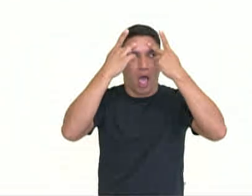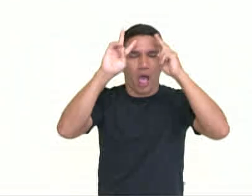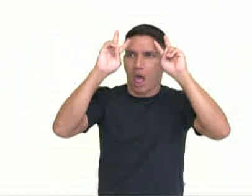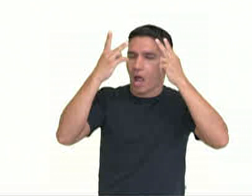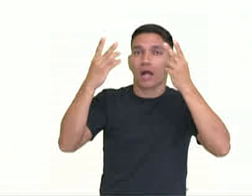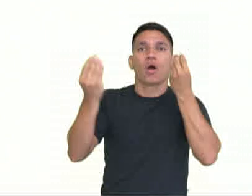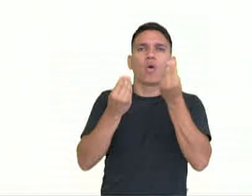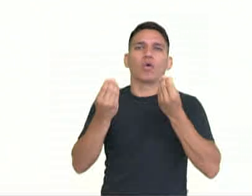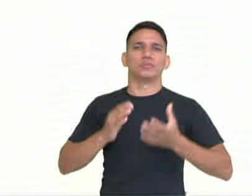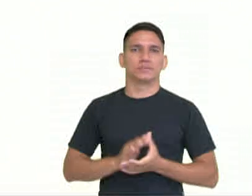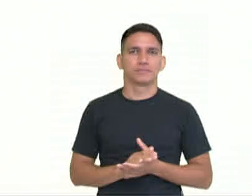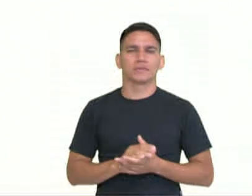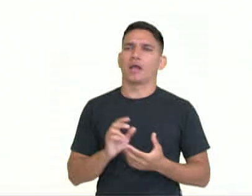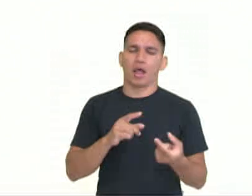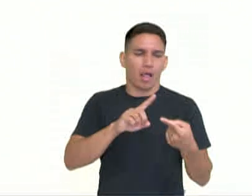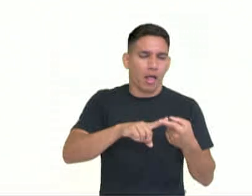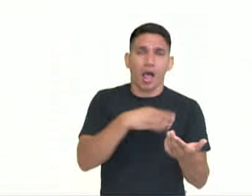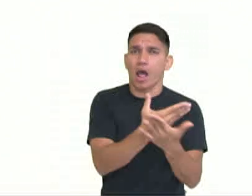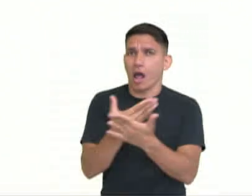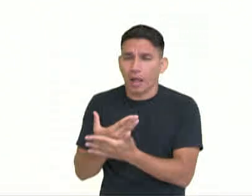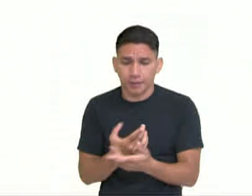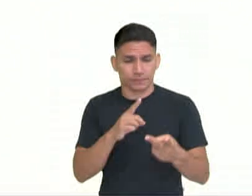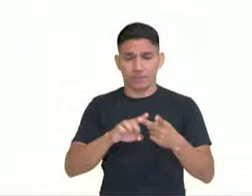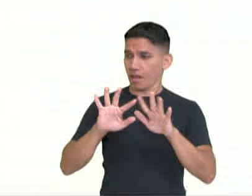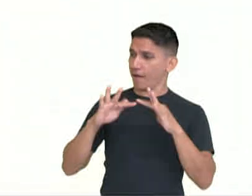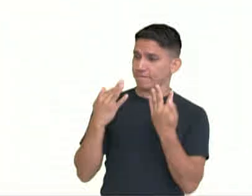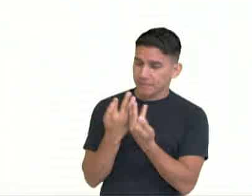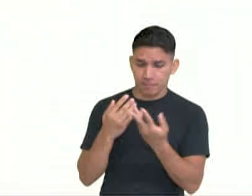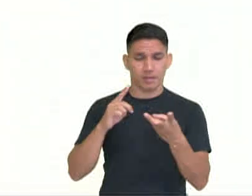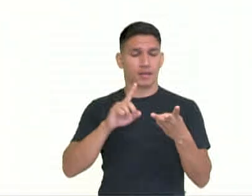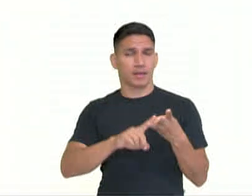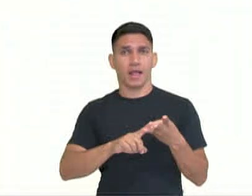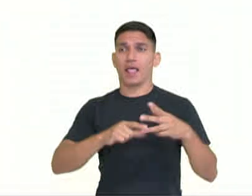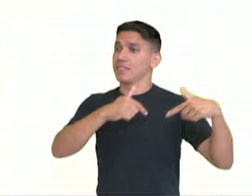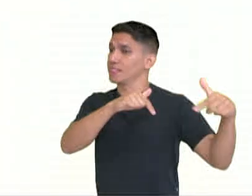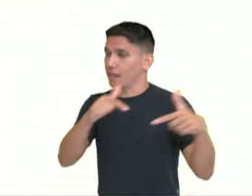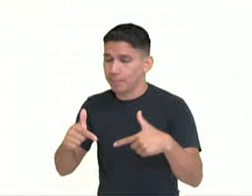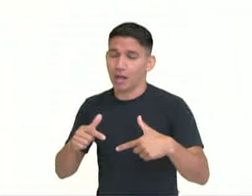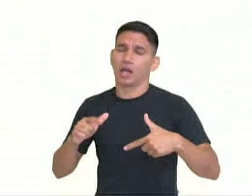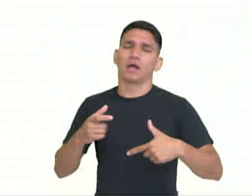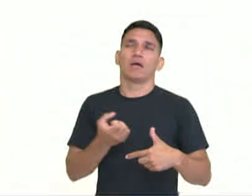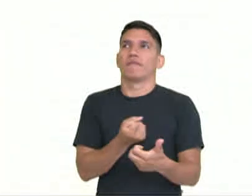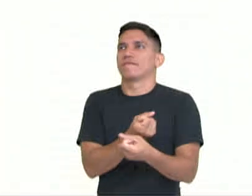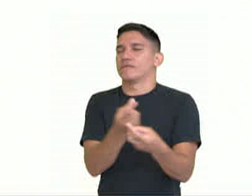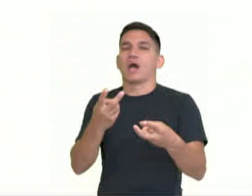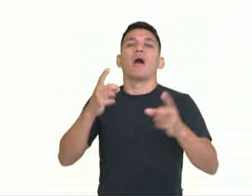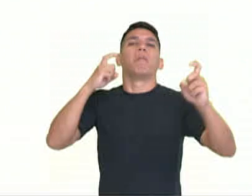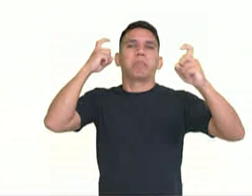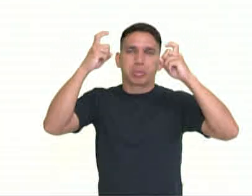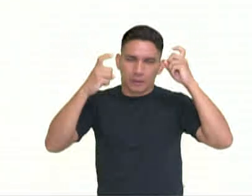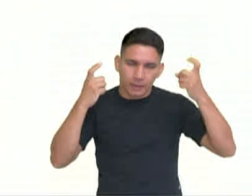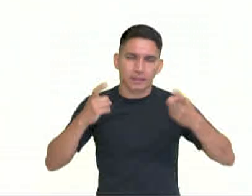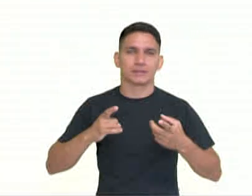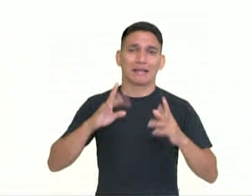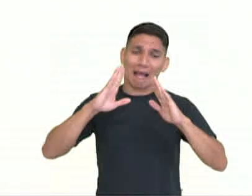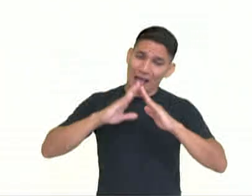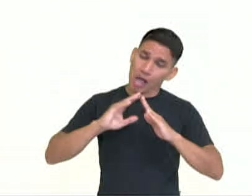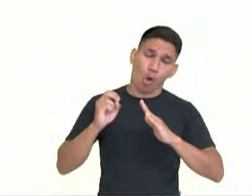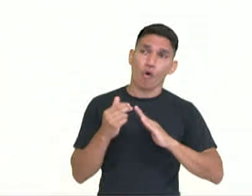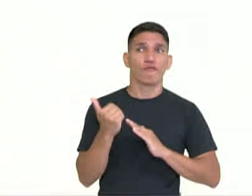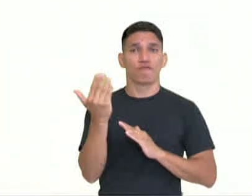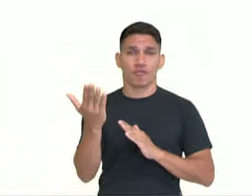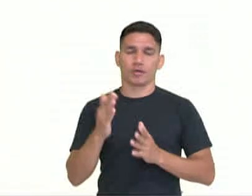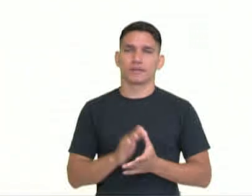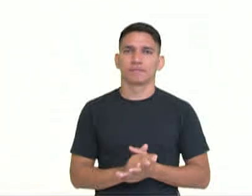a família, o trabalho, em casa ou não, preocupa a todos. No entanto, o ser humano precisa de um